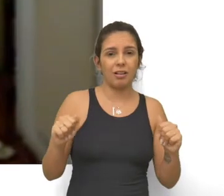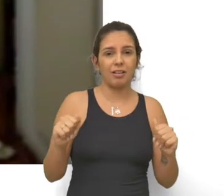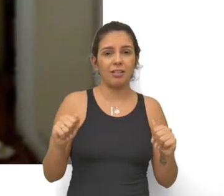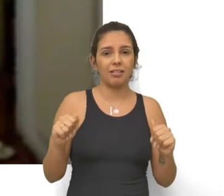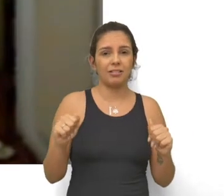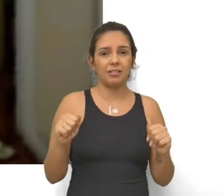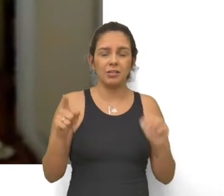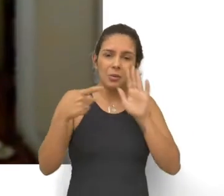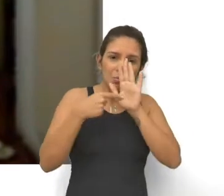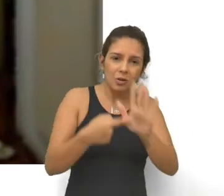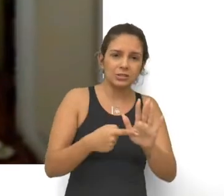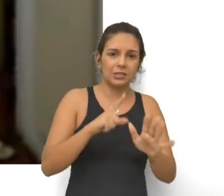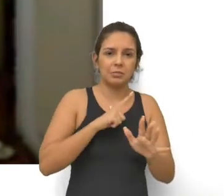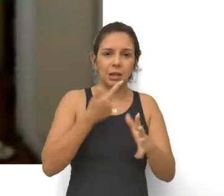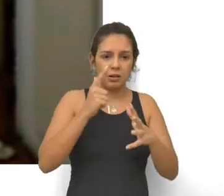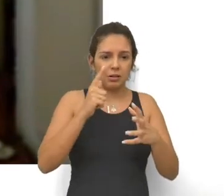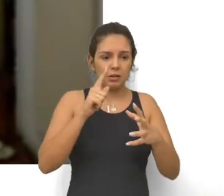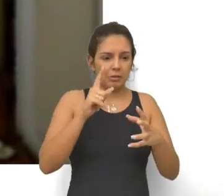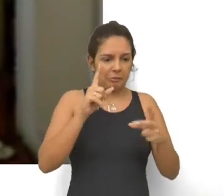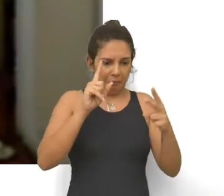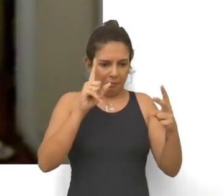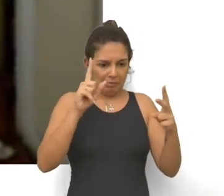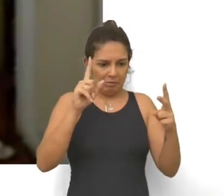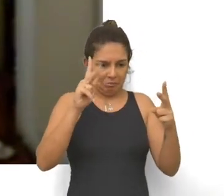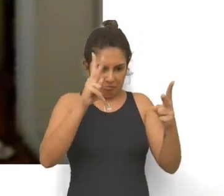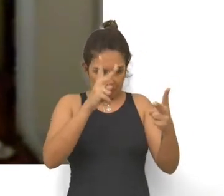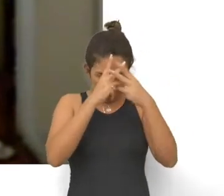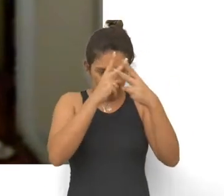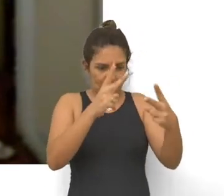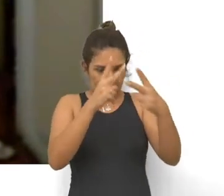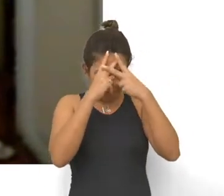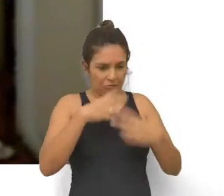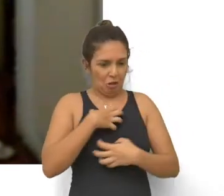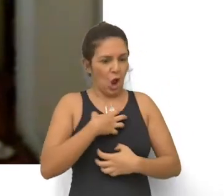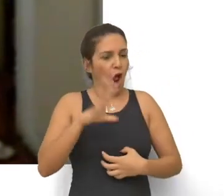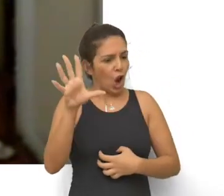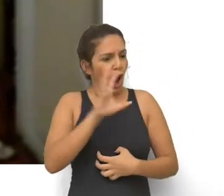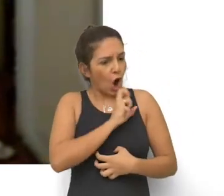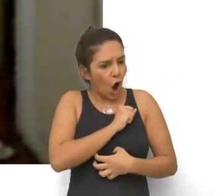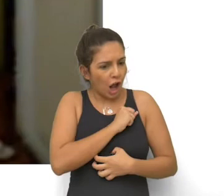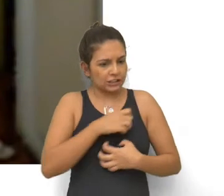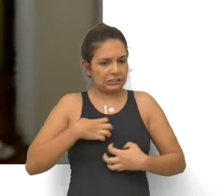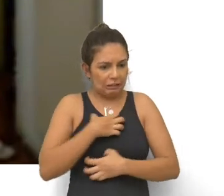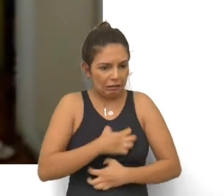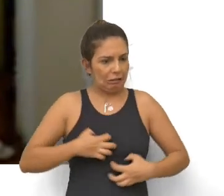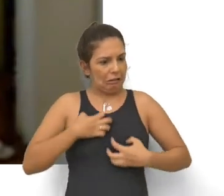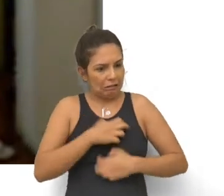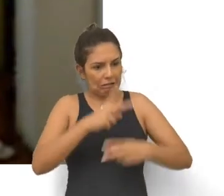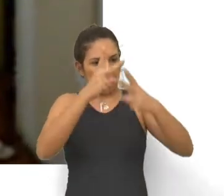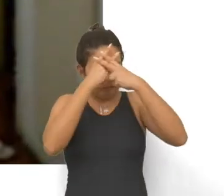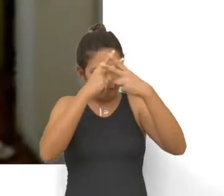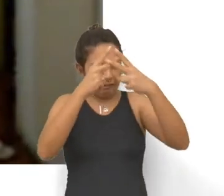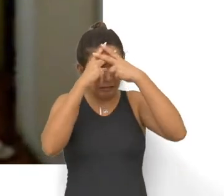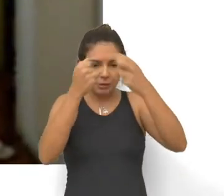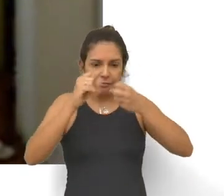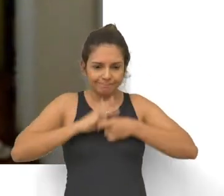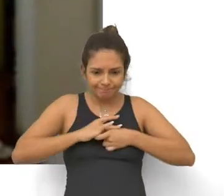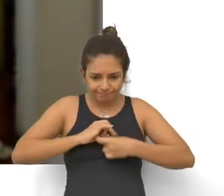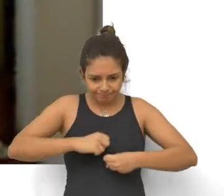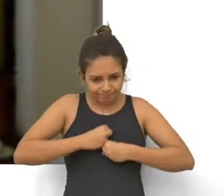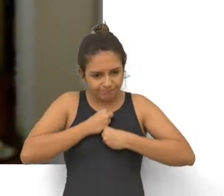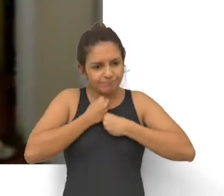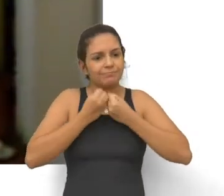ela está cultivando essa mágoa, que ela não quer se livrar disso e que está envenenando ela, envenenando a vida, envenenando